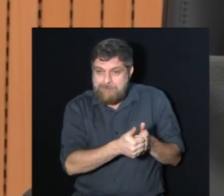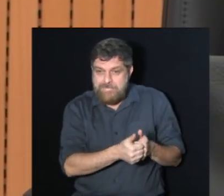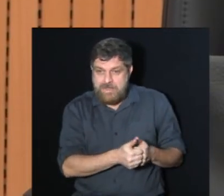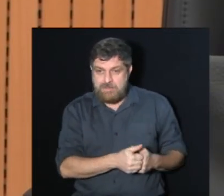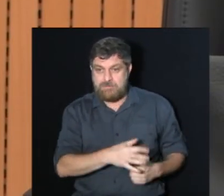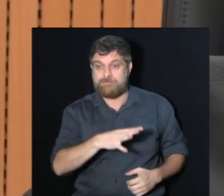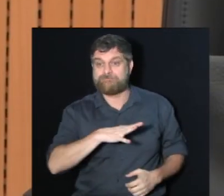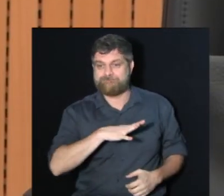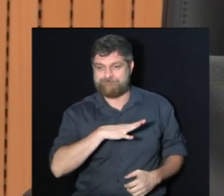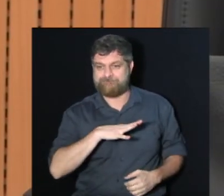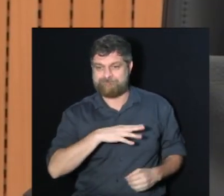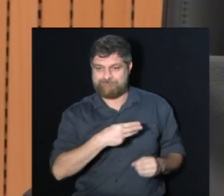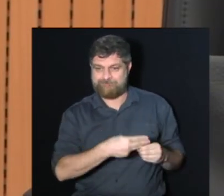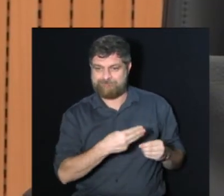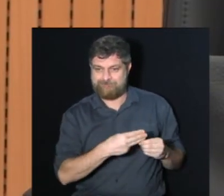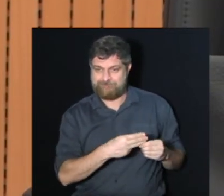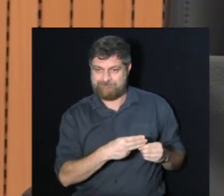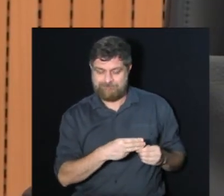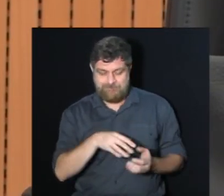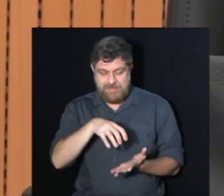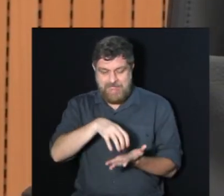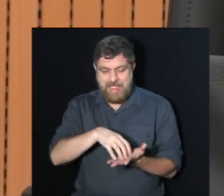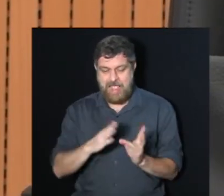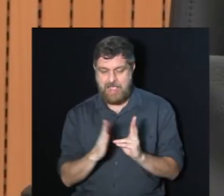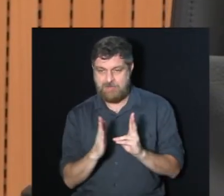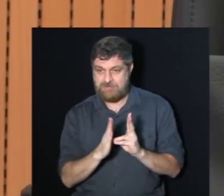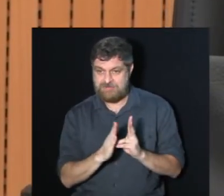Então, isso também